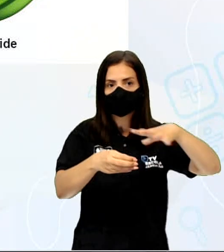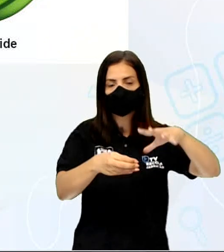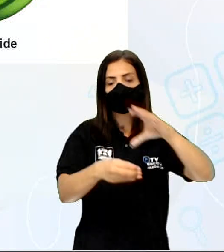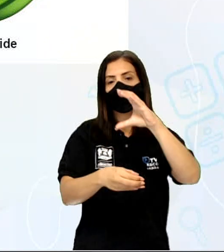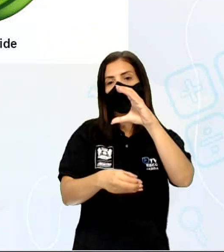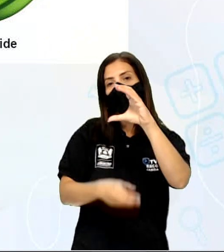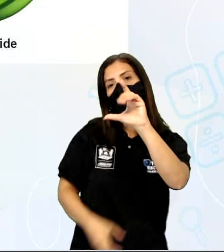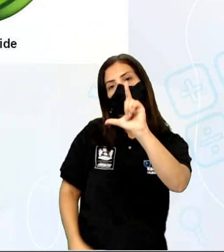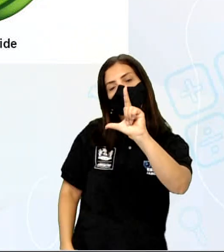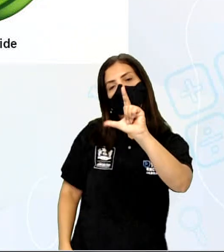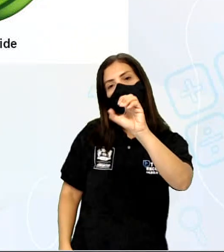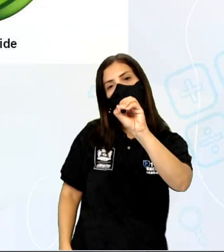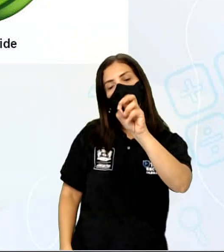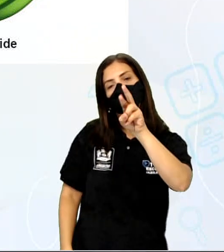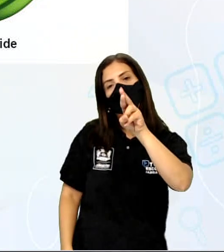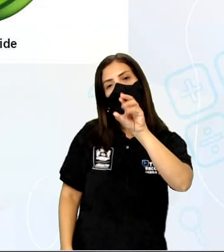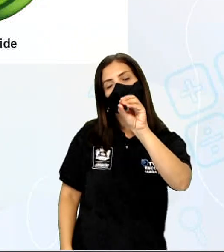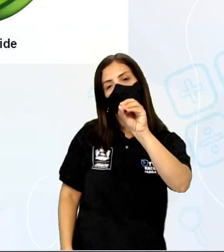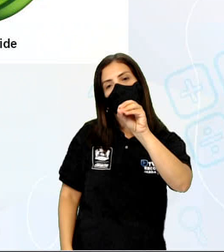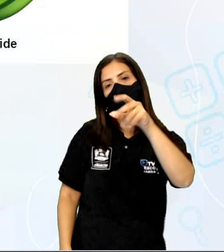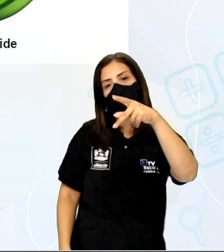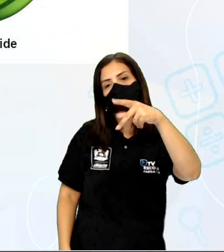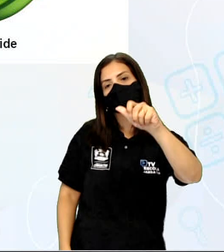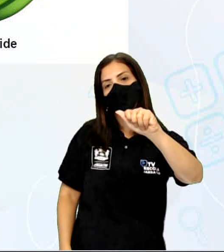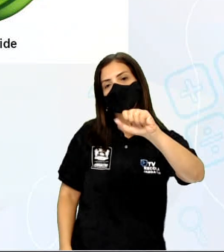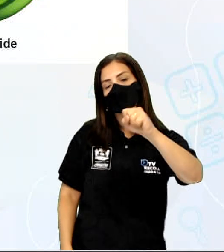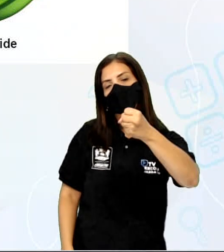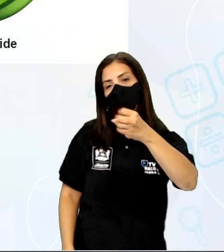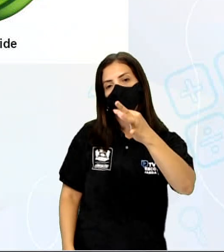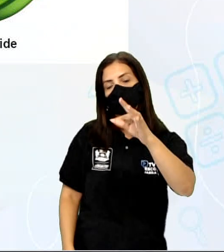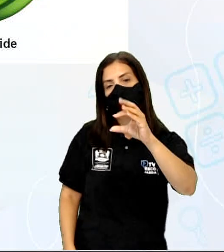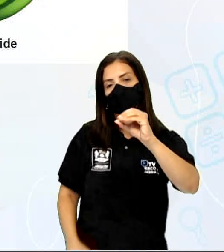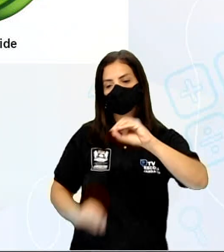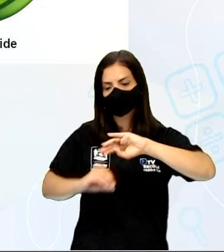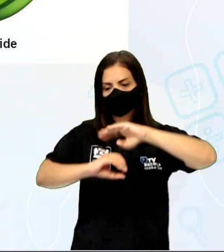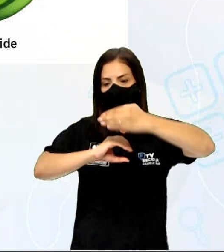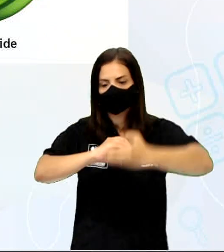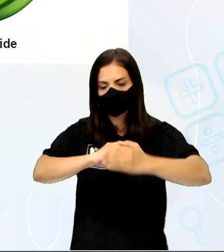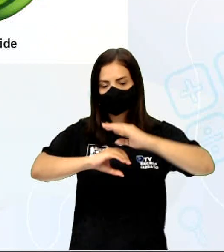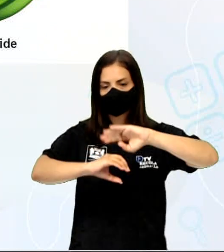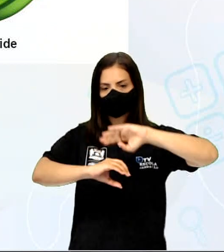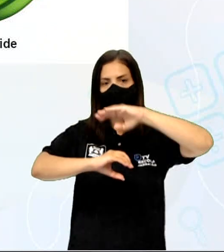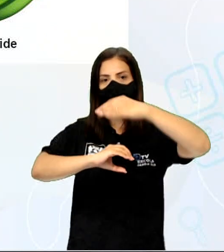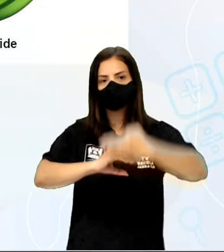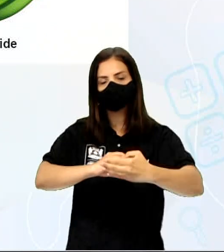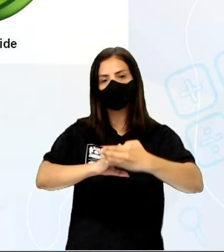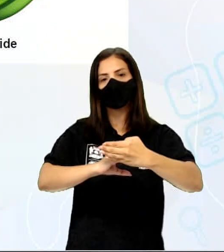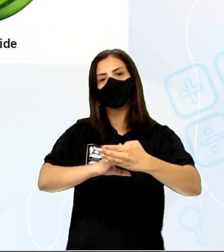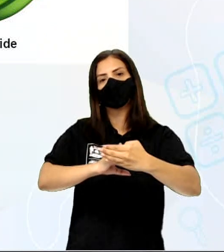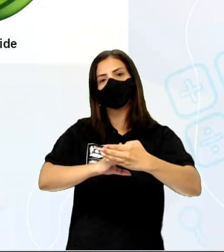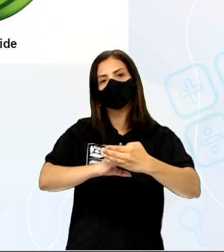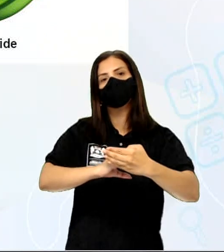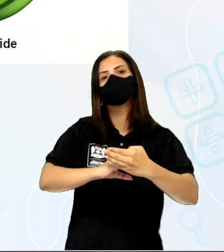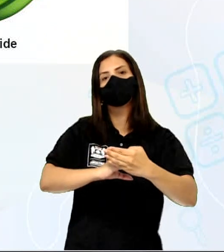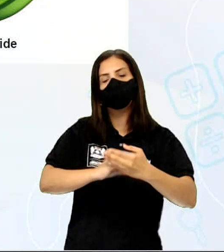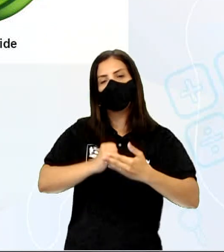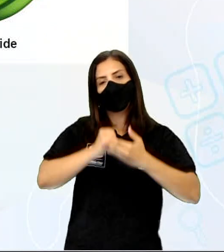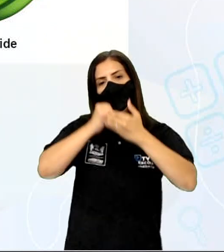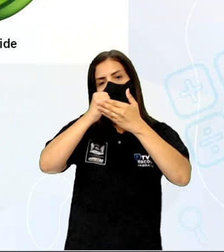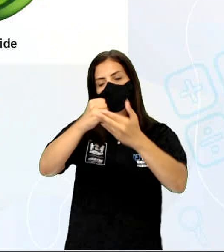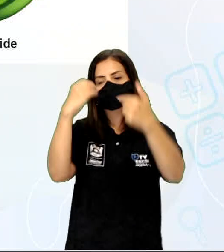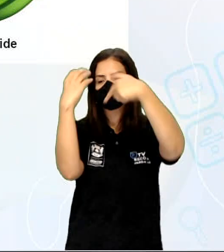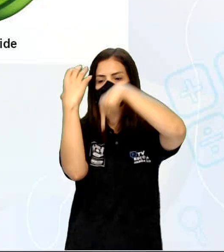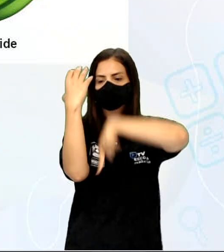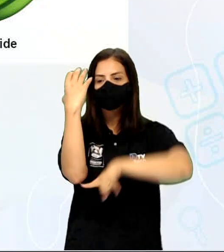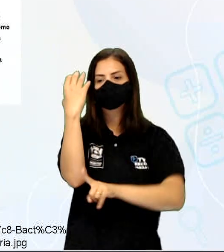camada, mais de uma membrana, com substâncias específicas que auxiliam no processo de fotossíntese que acontece dentro